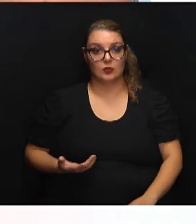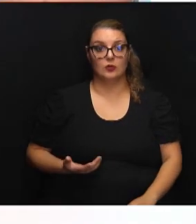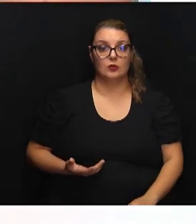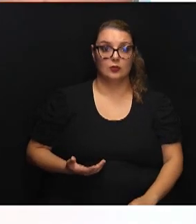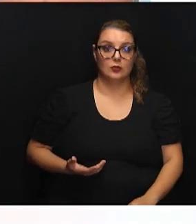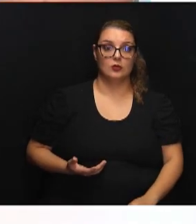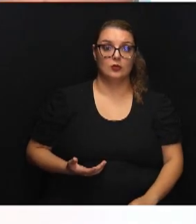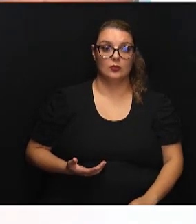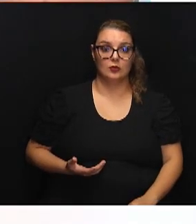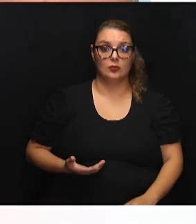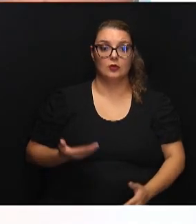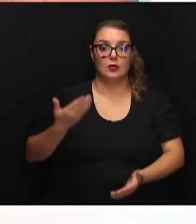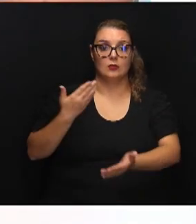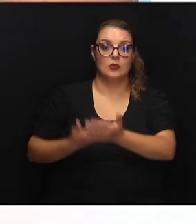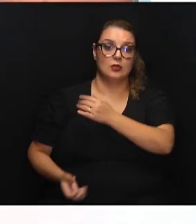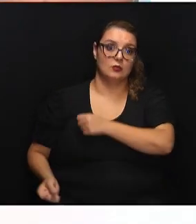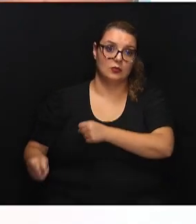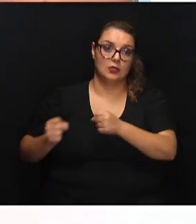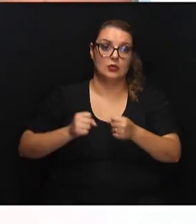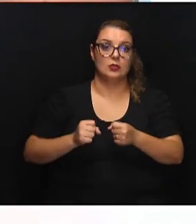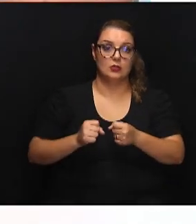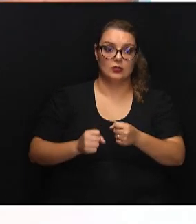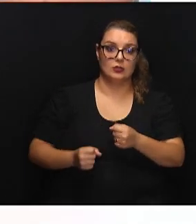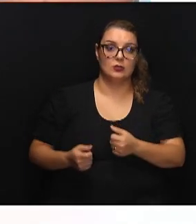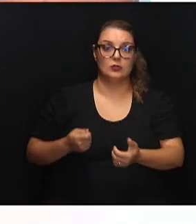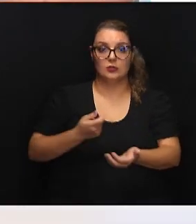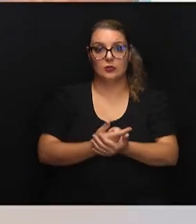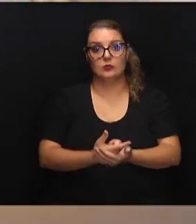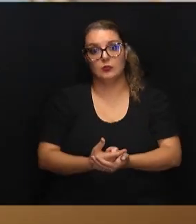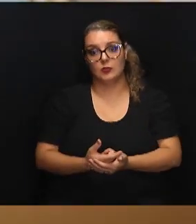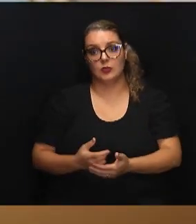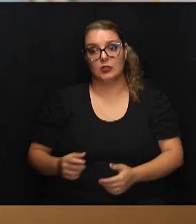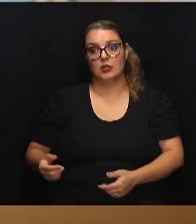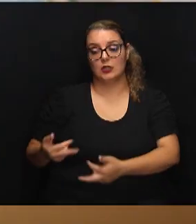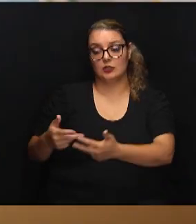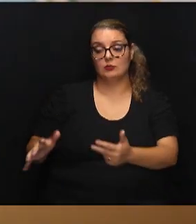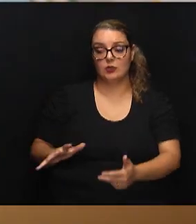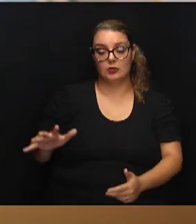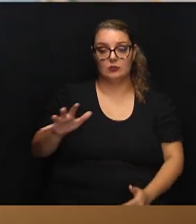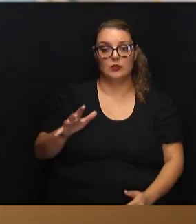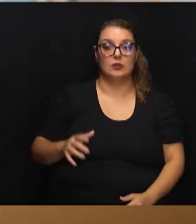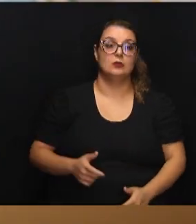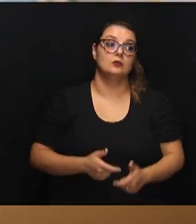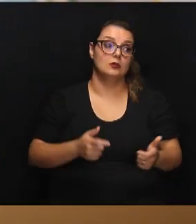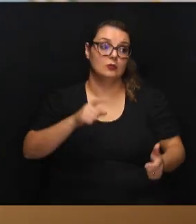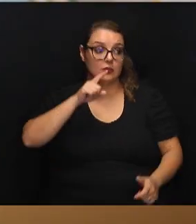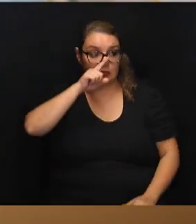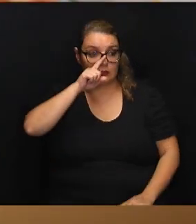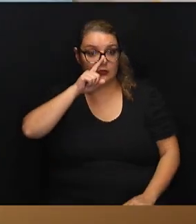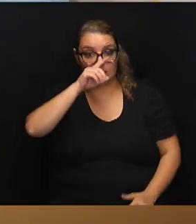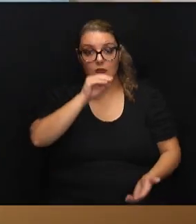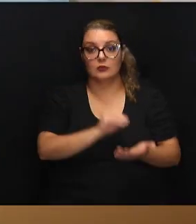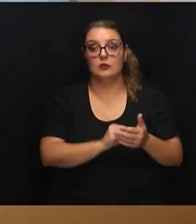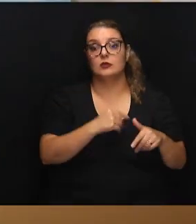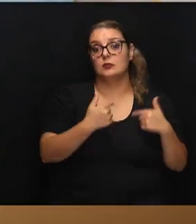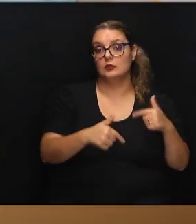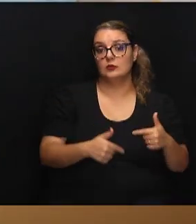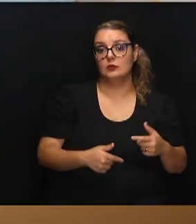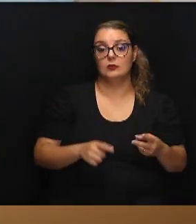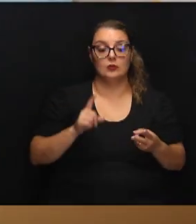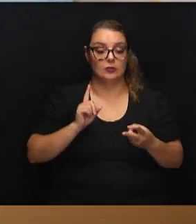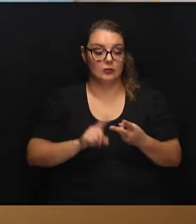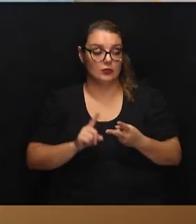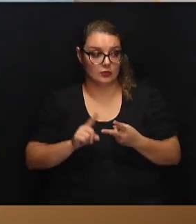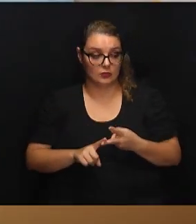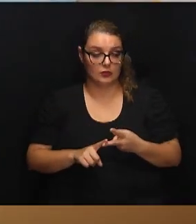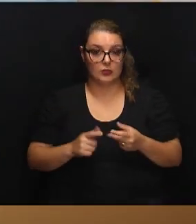está perdendo poder de compra porque os preços estão aumentando e, ao mesmo tempo, aumentando o risco de desemprego. O segundo fator